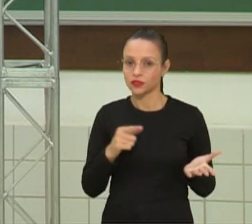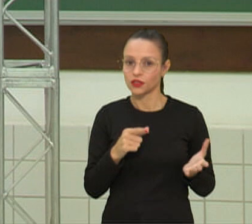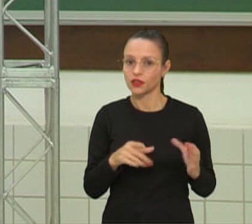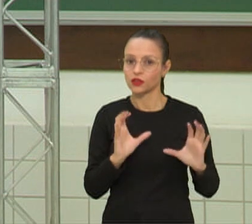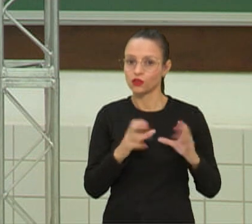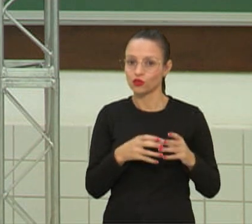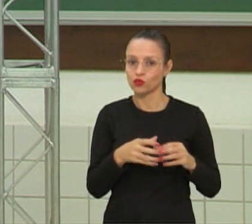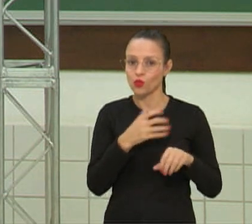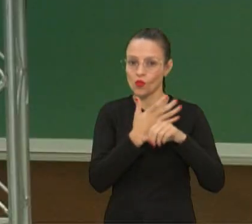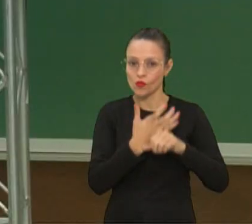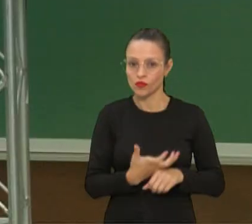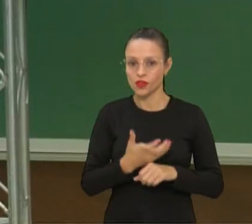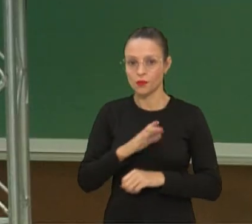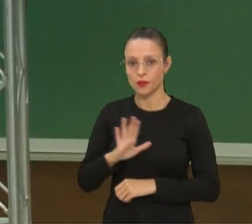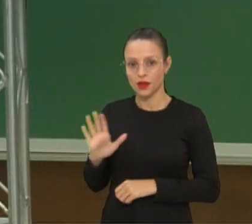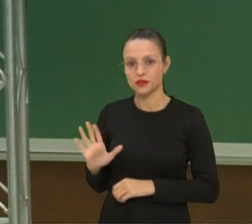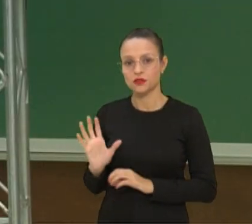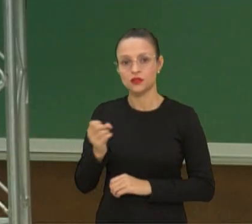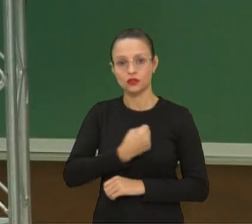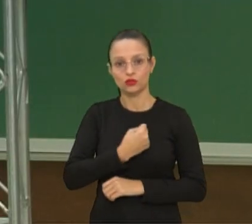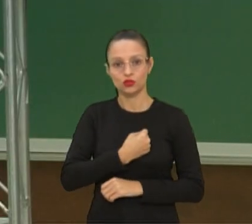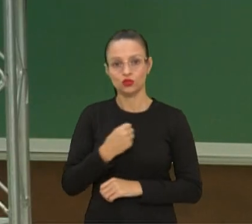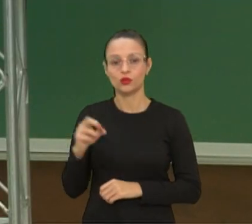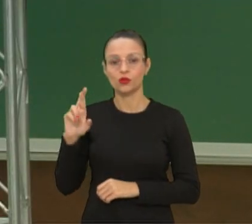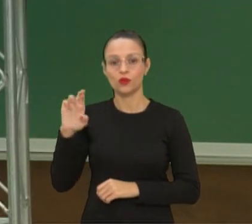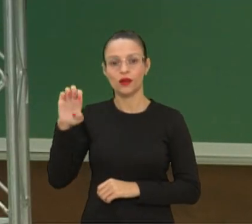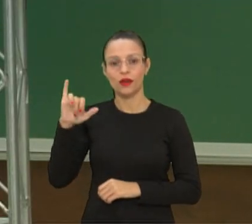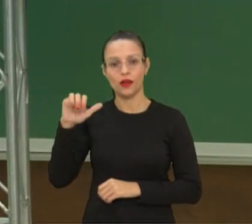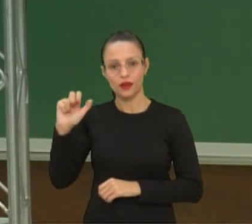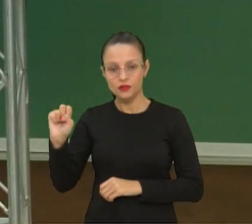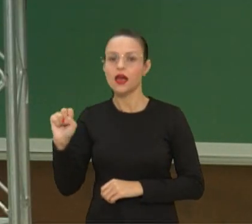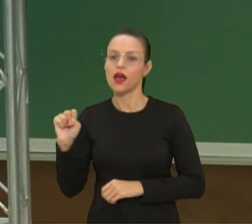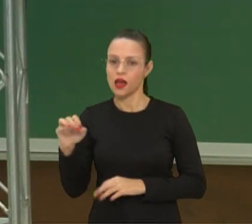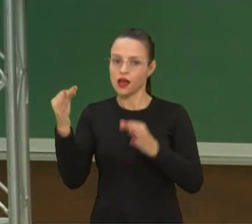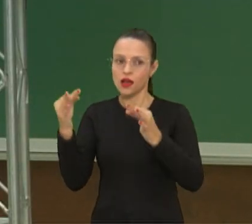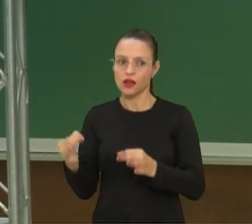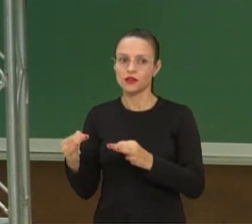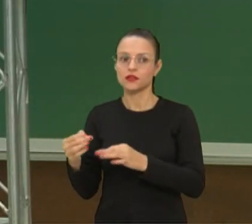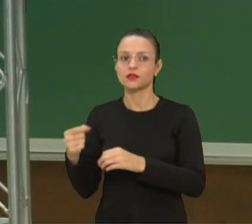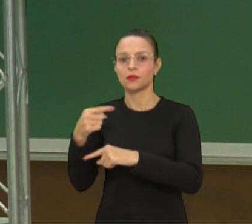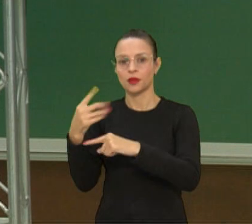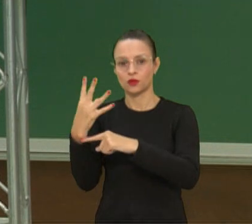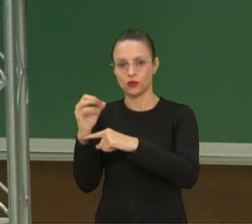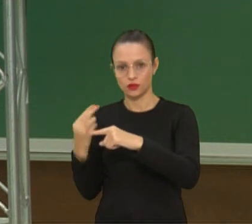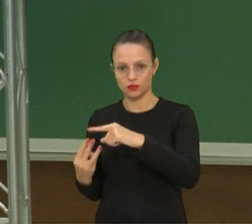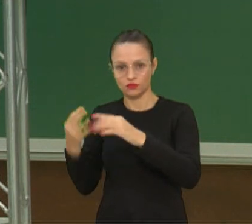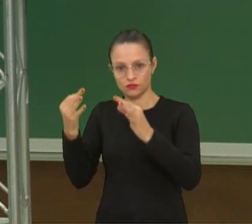vazio. Como eu estou resolvendo nos números reais, menos 40 terços dá certinho, como solução está tranquilo.